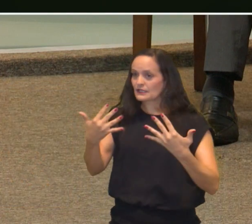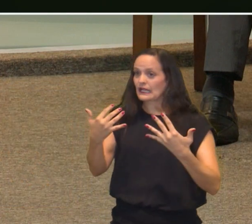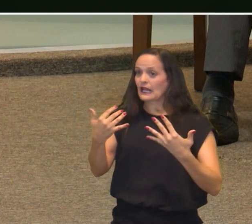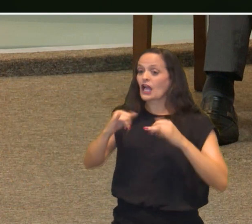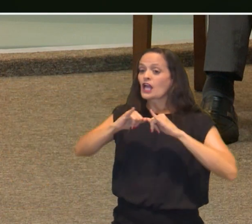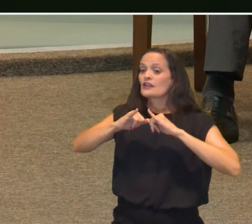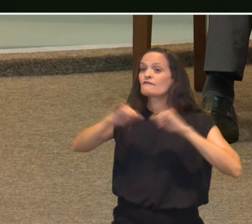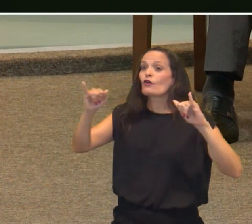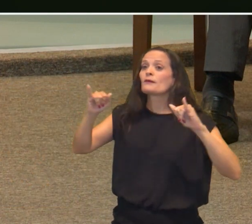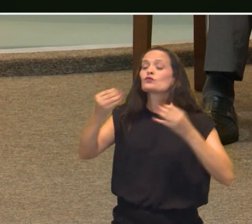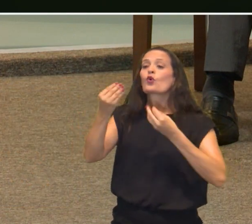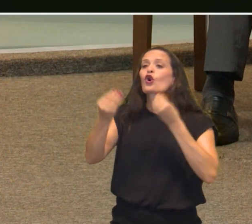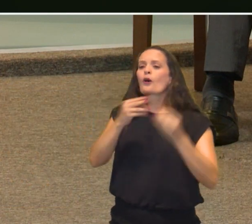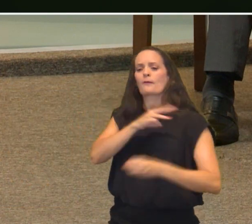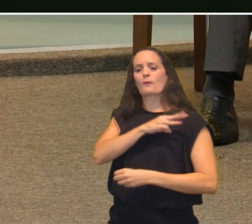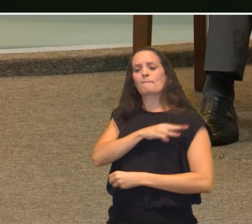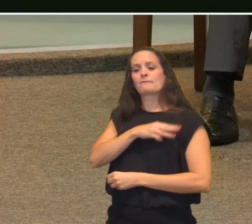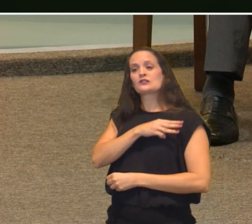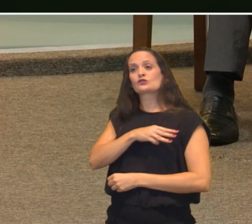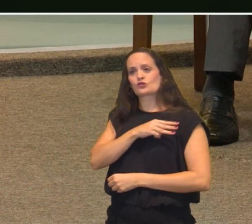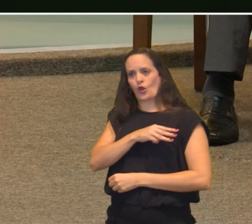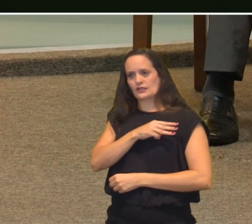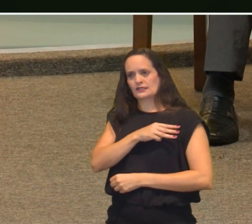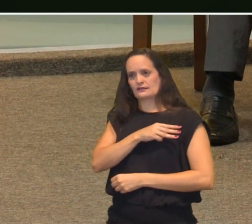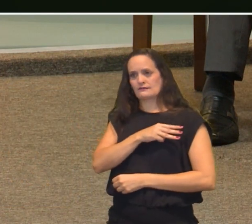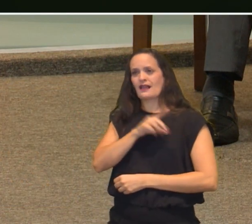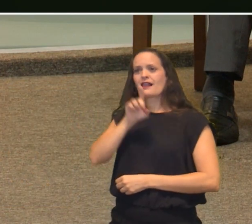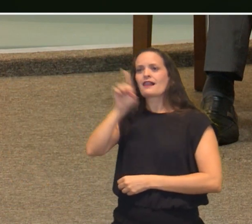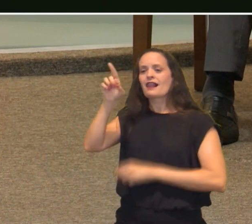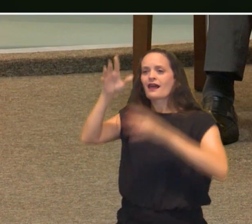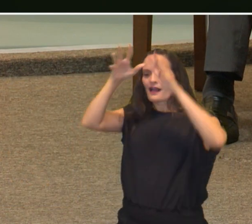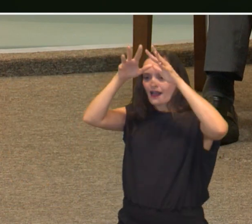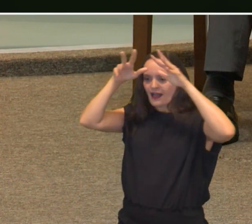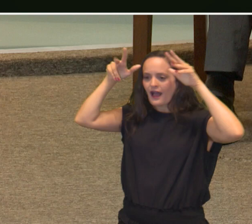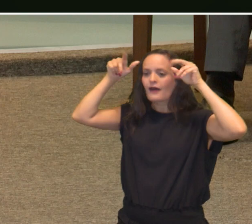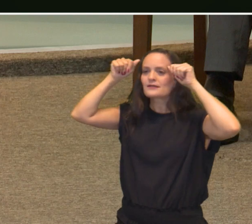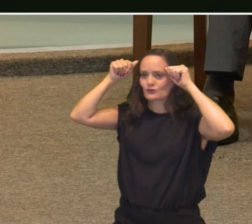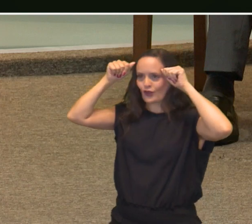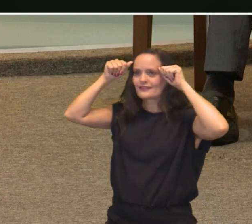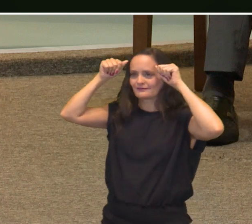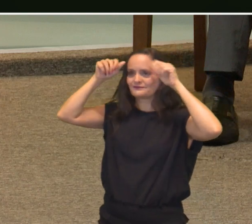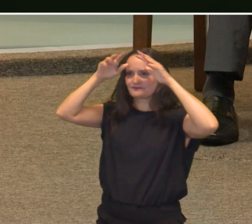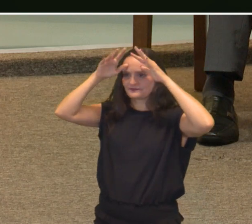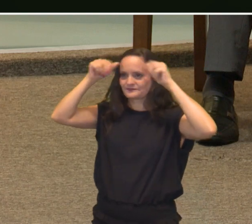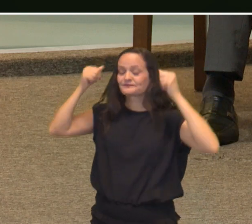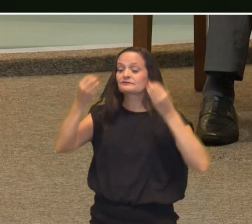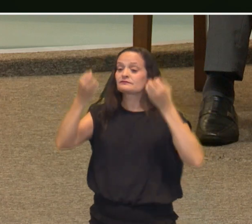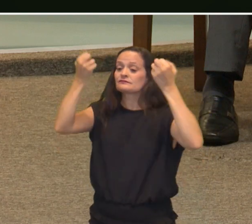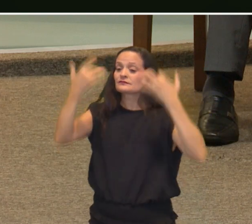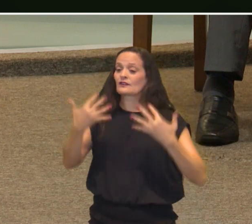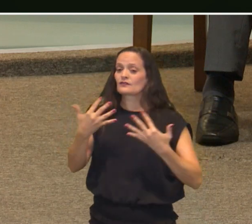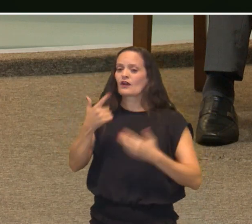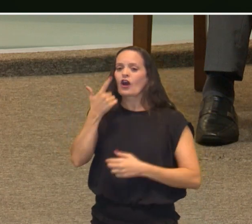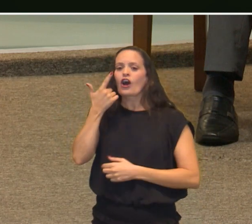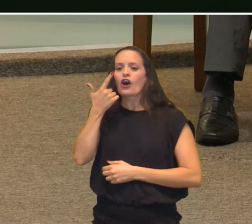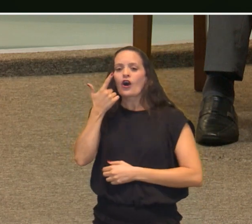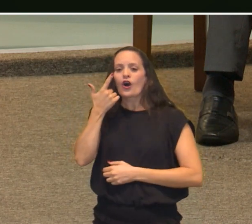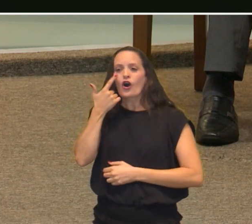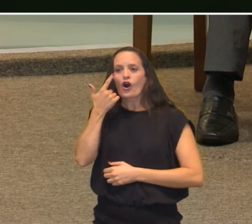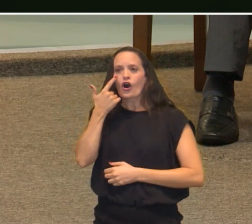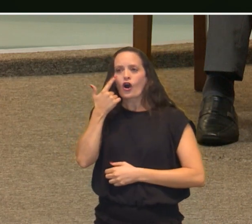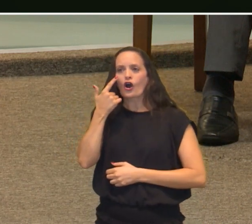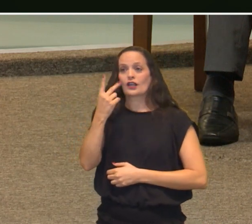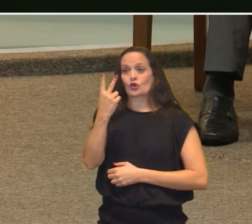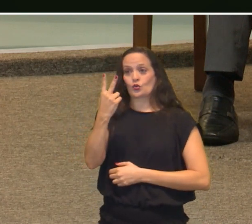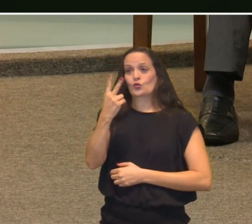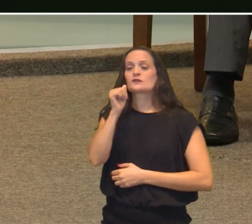campos missionários. Hoje vamos falar sobre a Amazônia, pela manhã e à noite, e vamos começar ouvindo aí o testemunho de duas irmãs